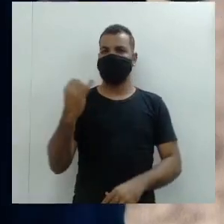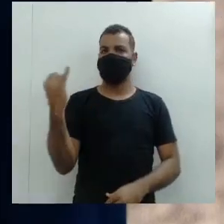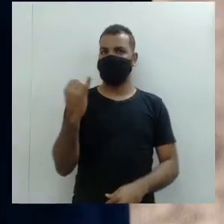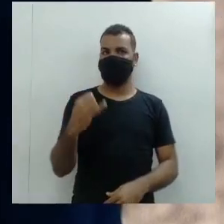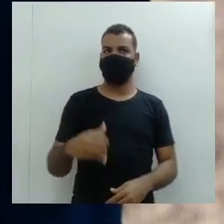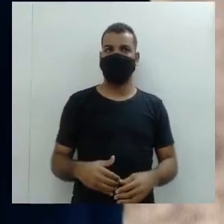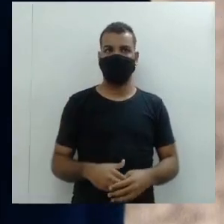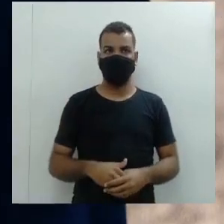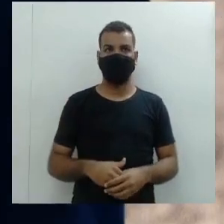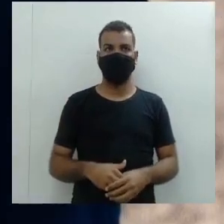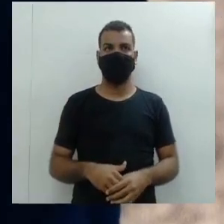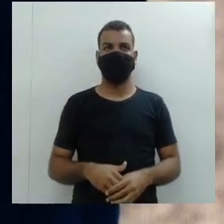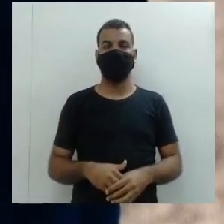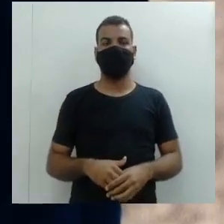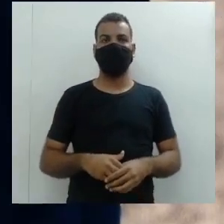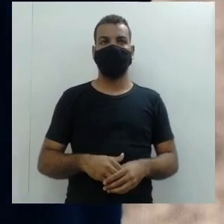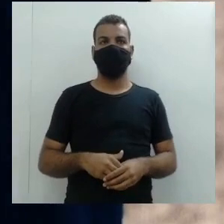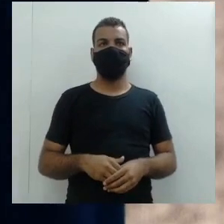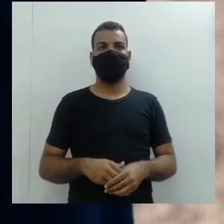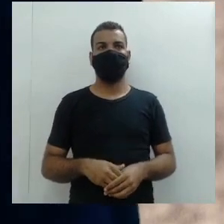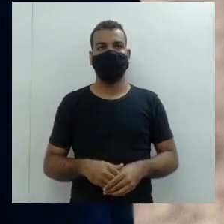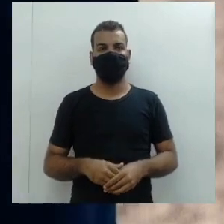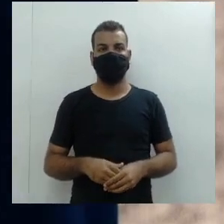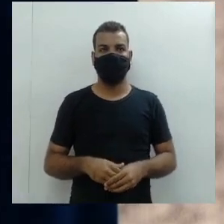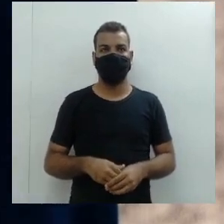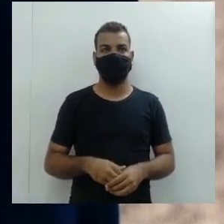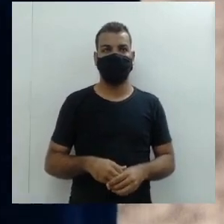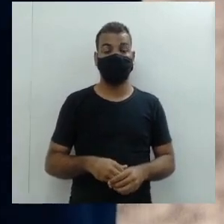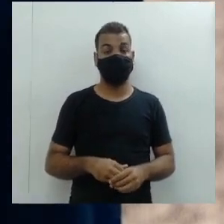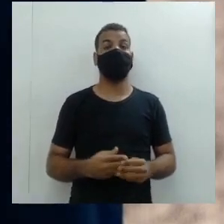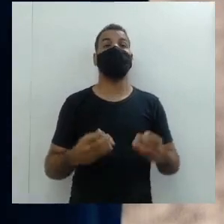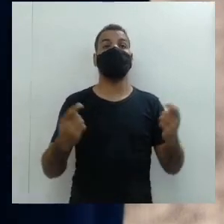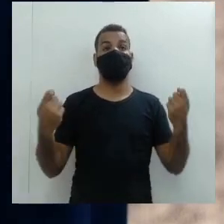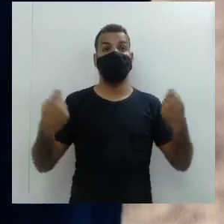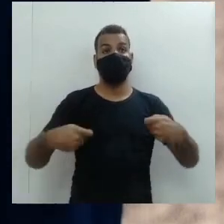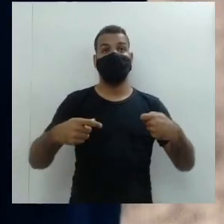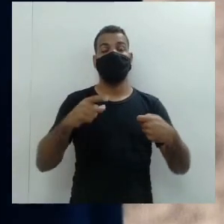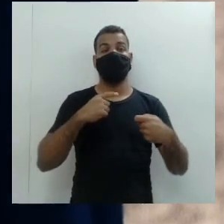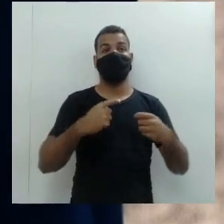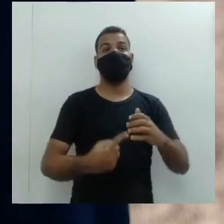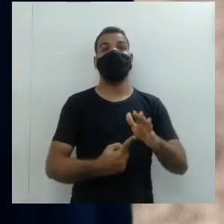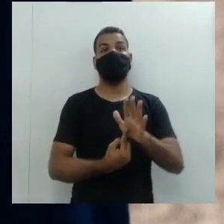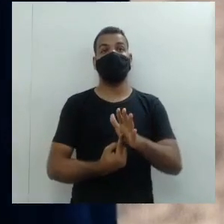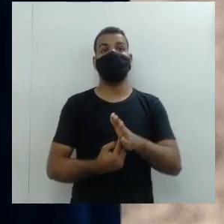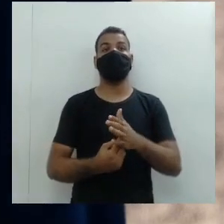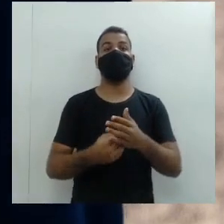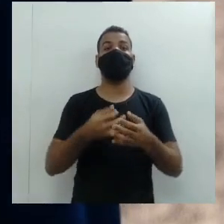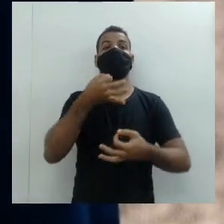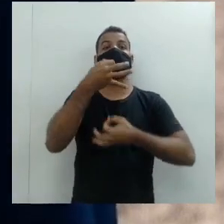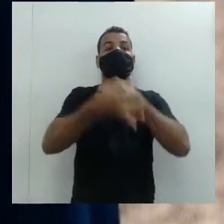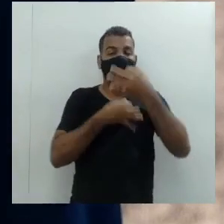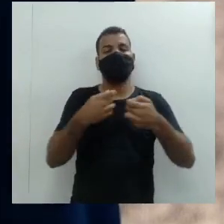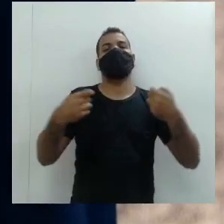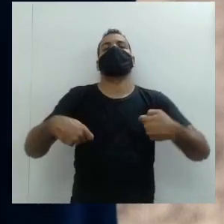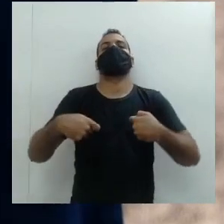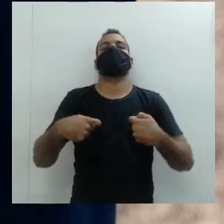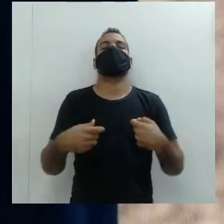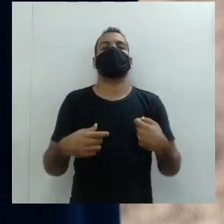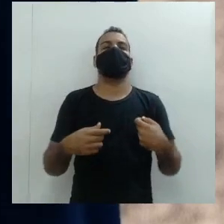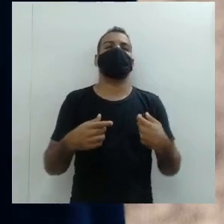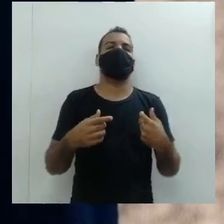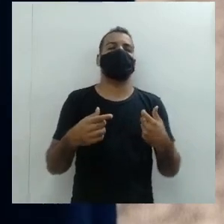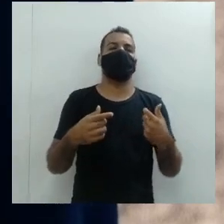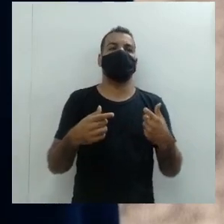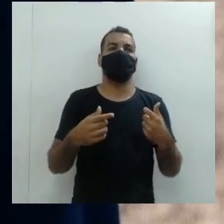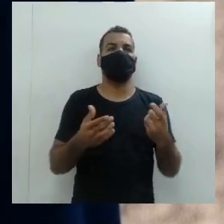A construção de um repertório, né, professor Robson, que permita a emissão, né, de opiniões, né, que tenham, como o professor Robson